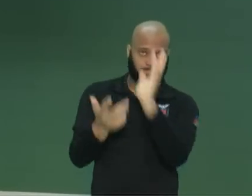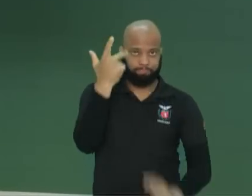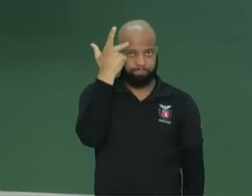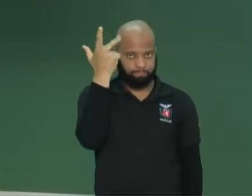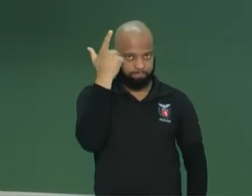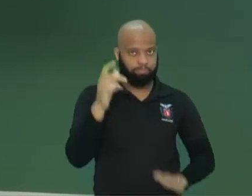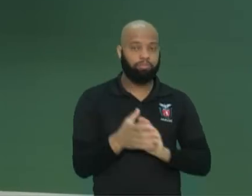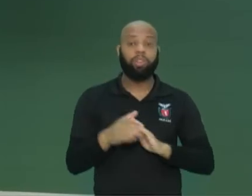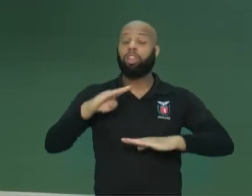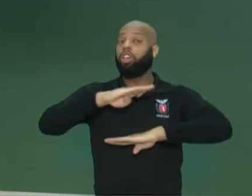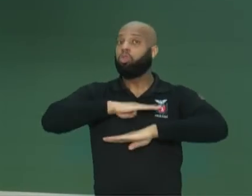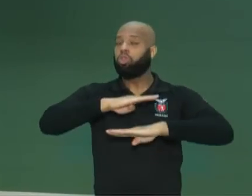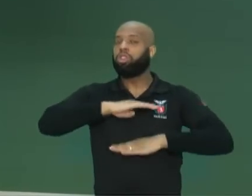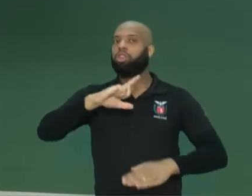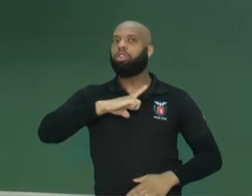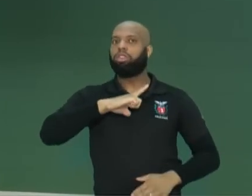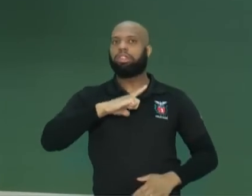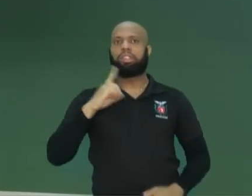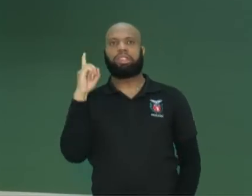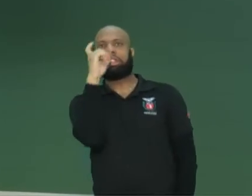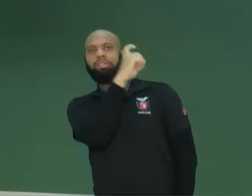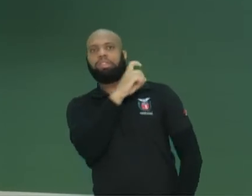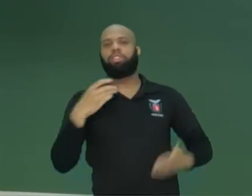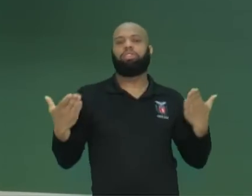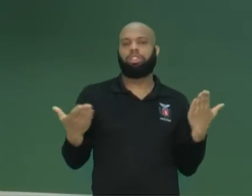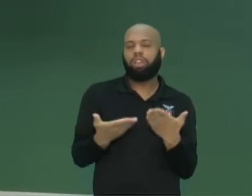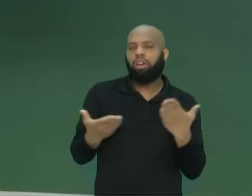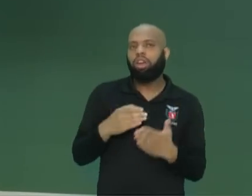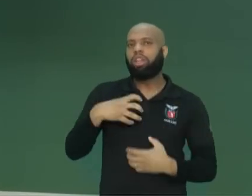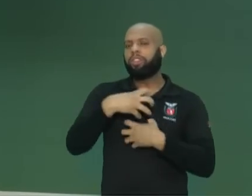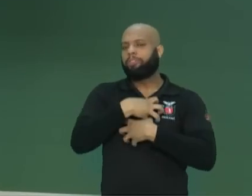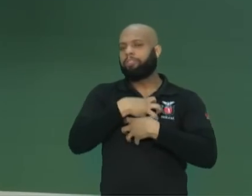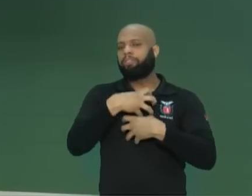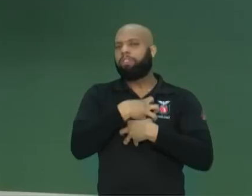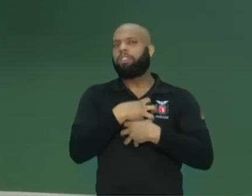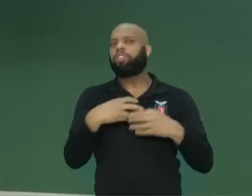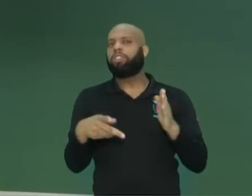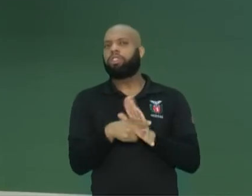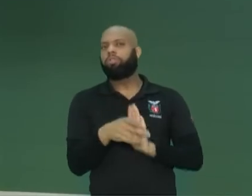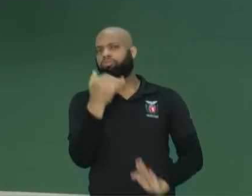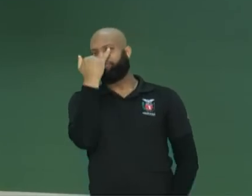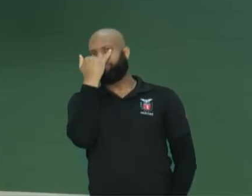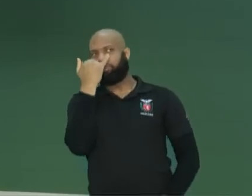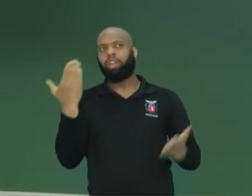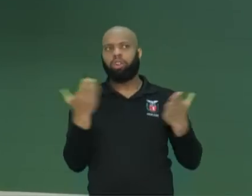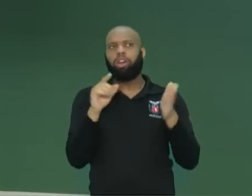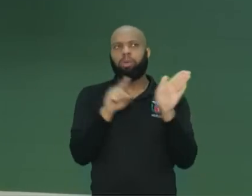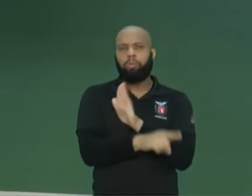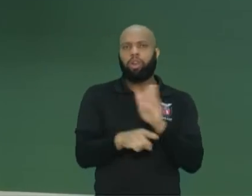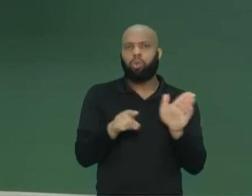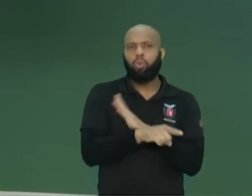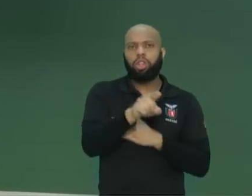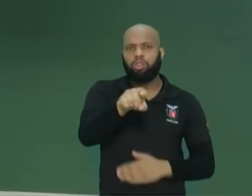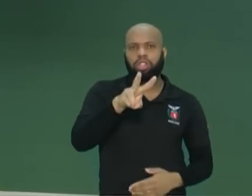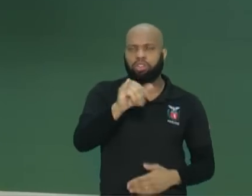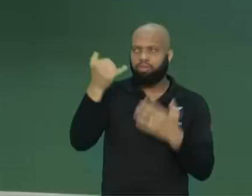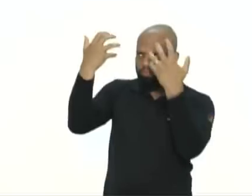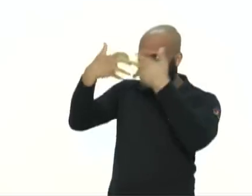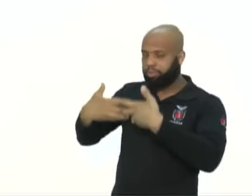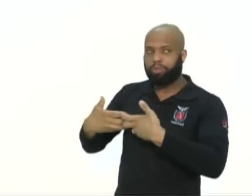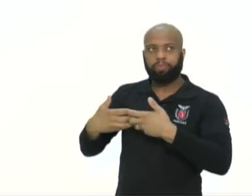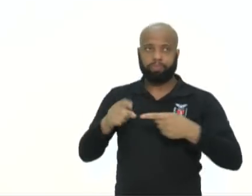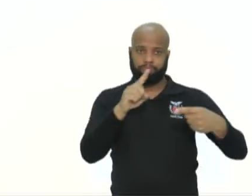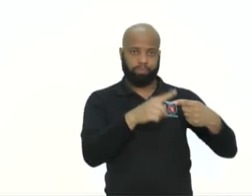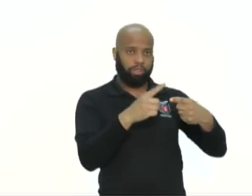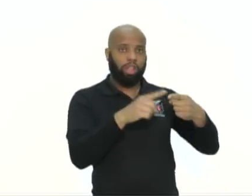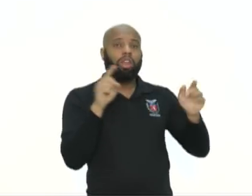Então são situações complicadas neste sentido de impactos ambientais. Exercícios ali para vocês pensarem um pouquinho. Por que